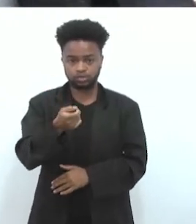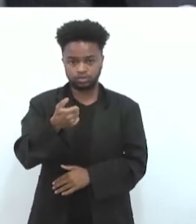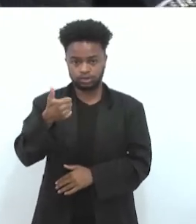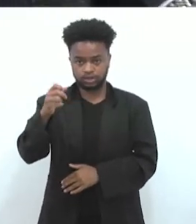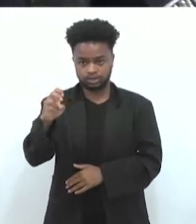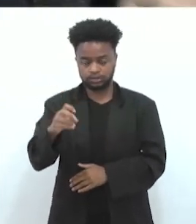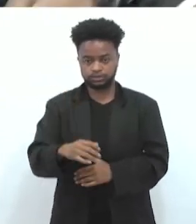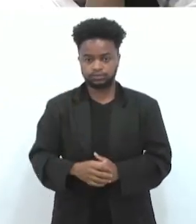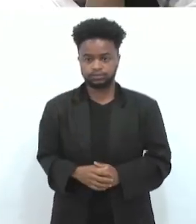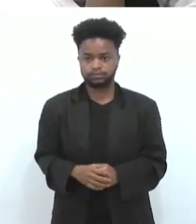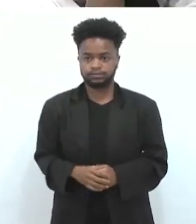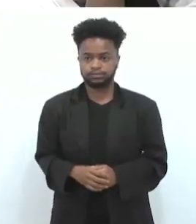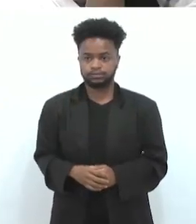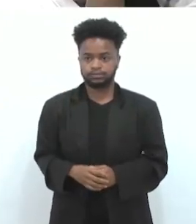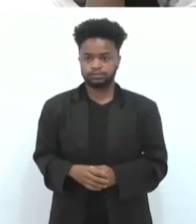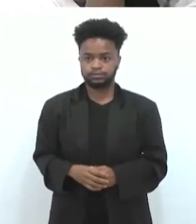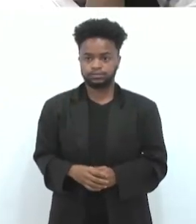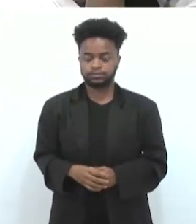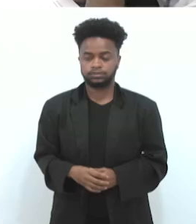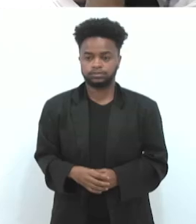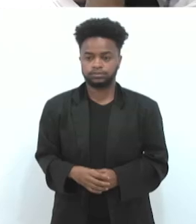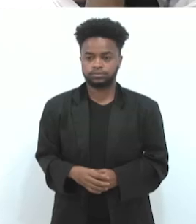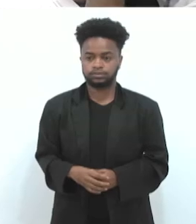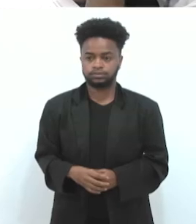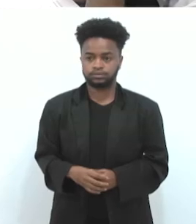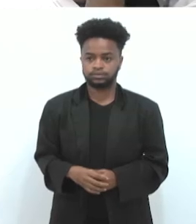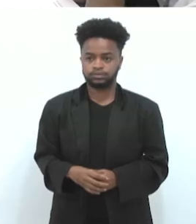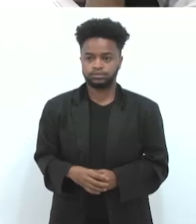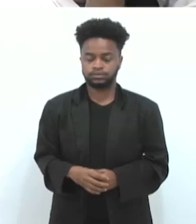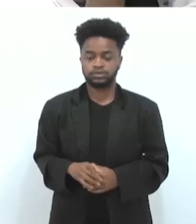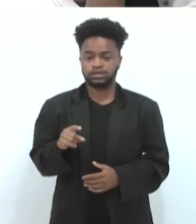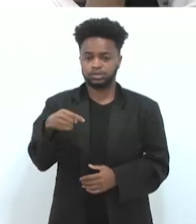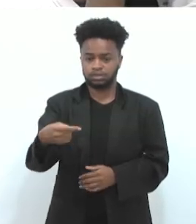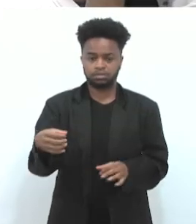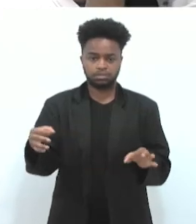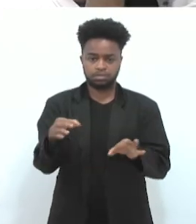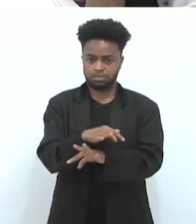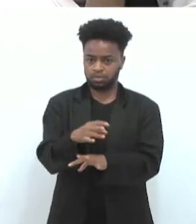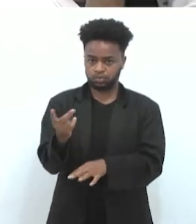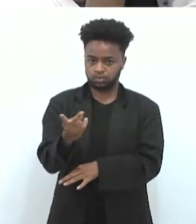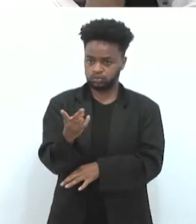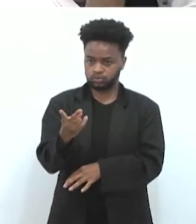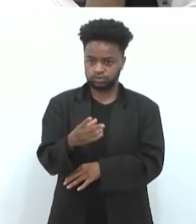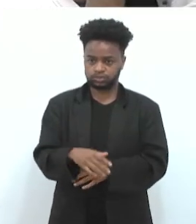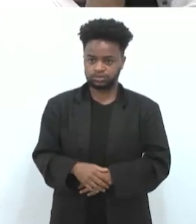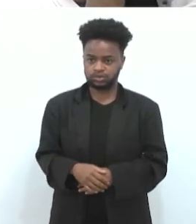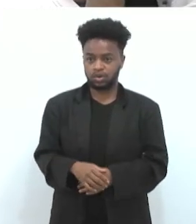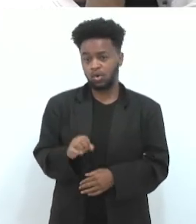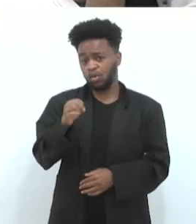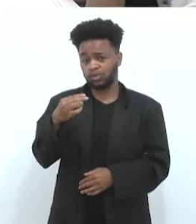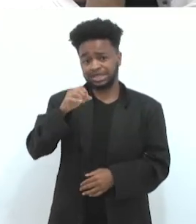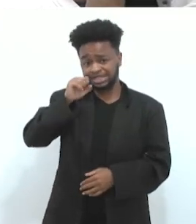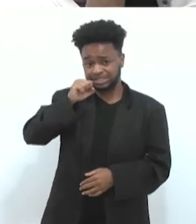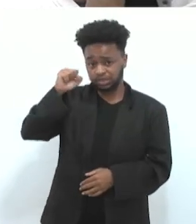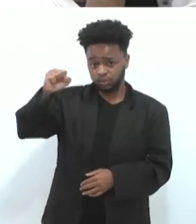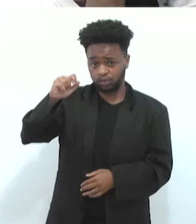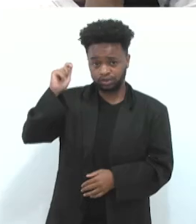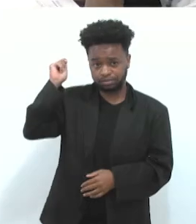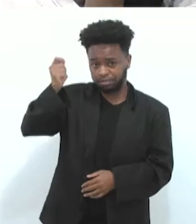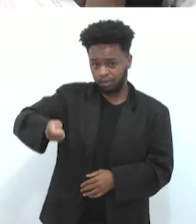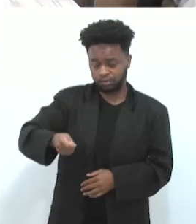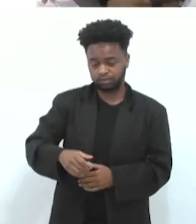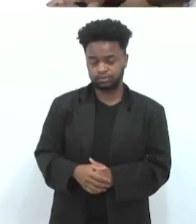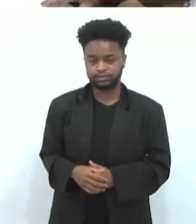Cozzolino. Aí a gente acaba de dar as 2 cajadadas de uma vez só, deputado Minck. Ou uma cenorada, conforme... A cenorada de uma vez só.